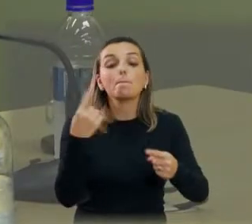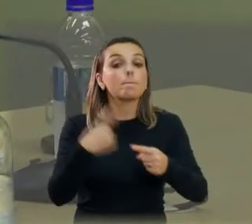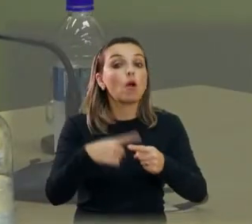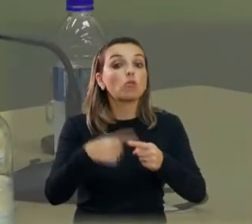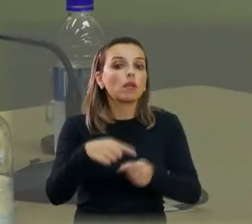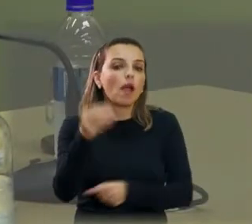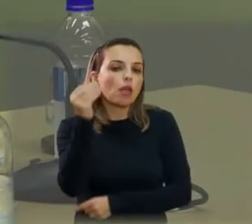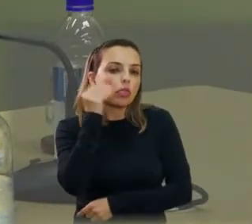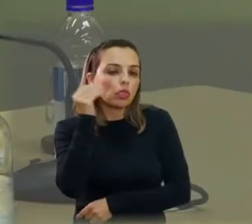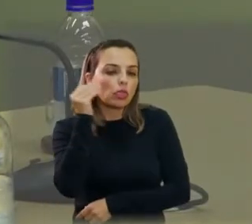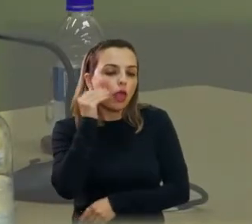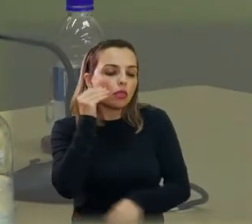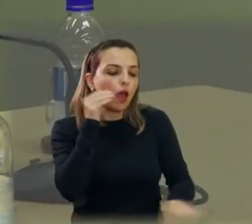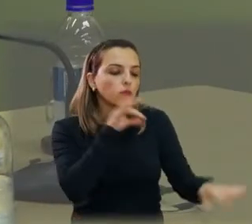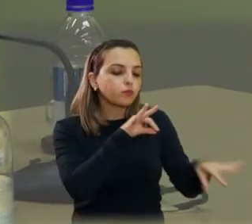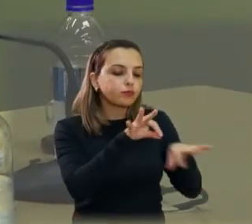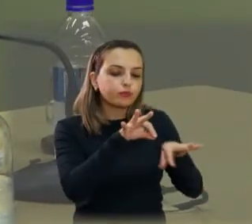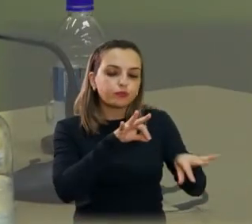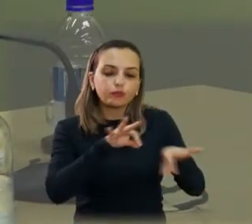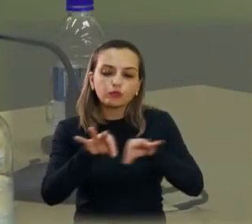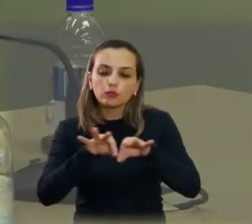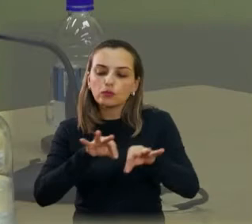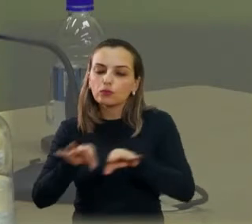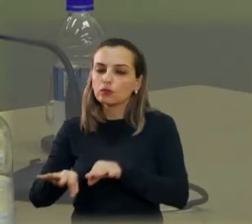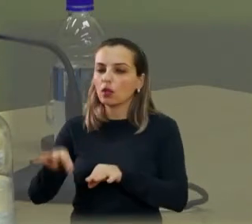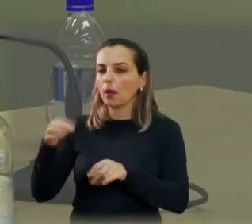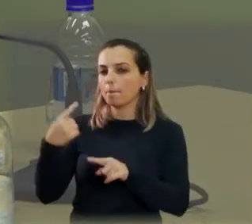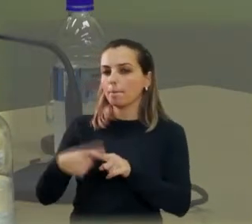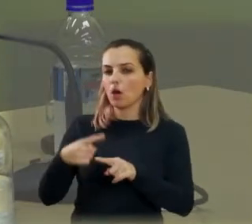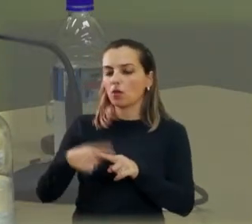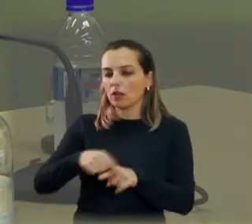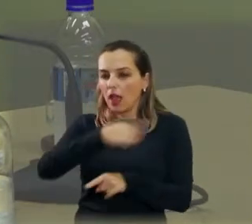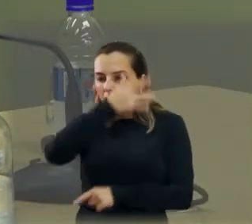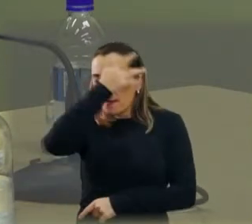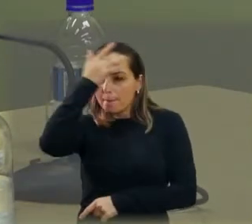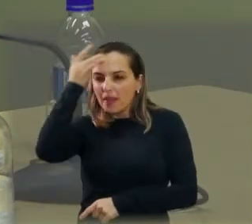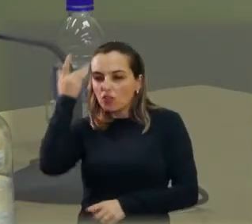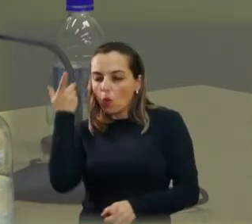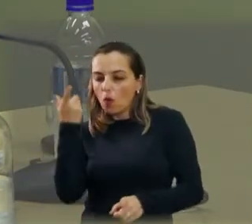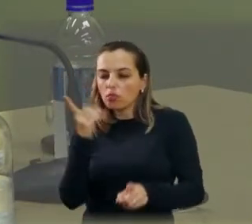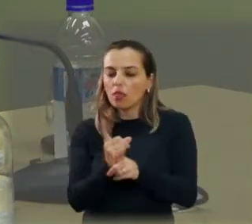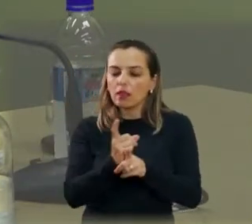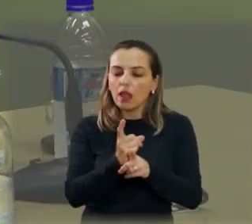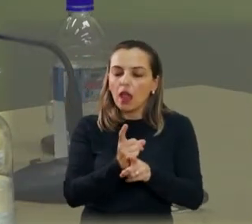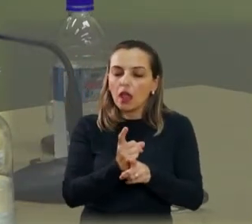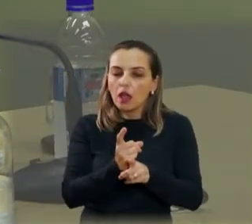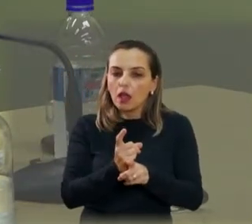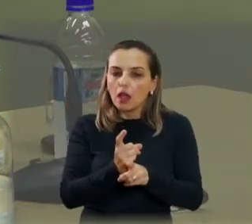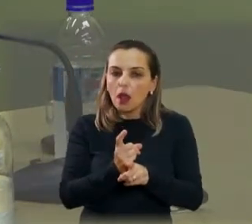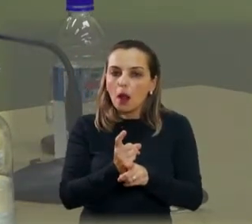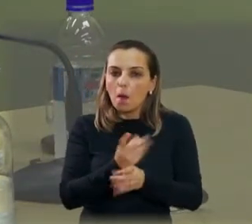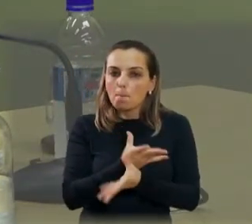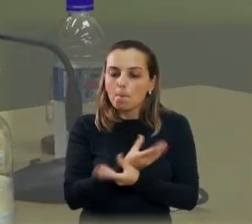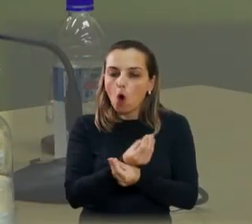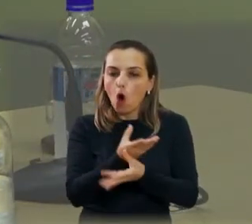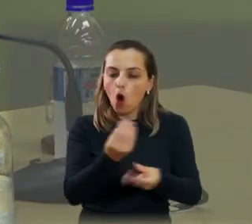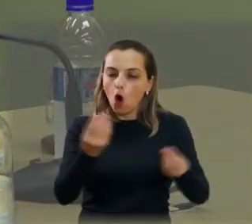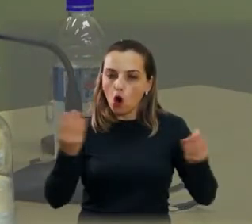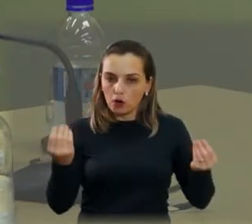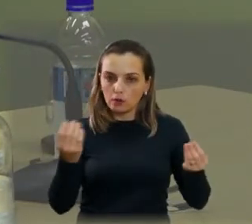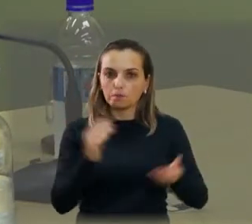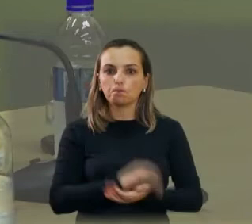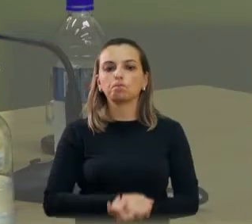tentar dar uma organizada, né, por conta do número de atendimentos que aumentou muito.